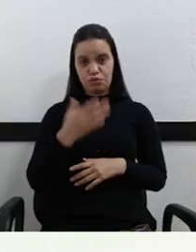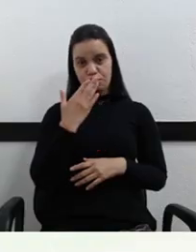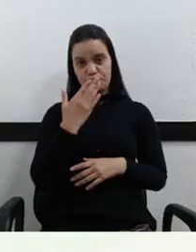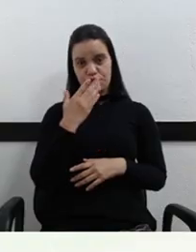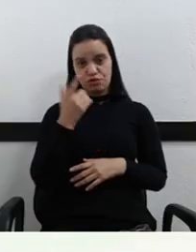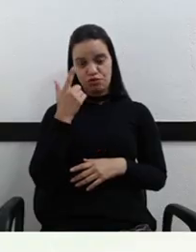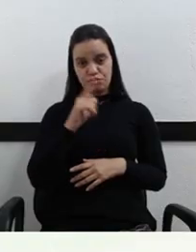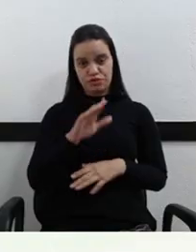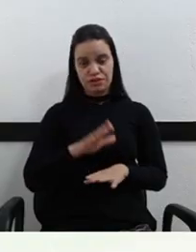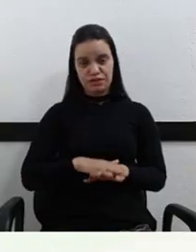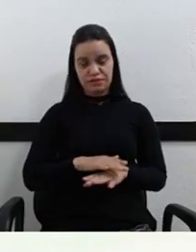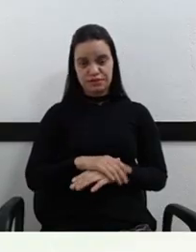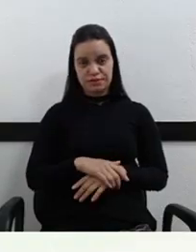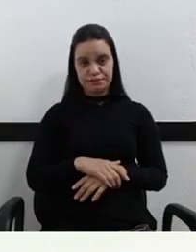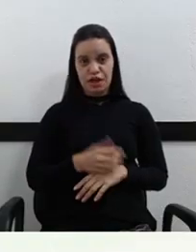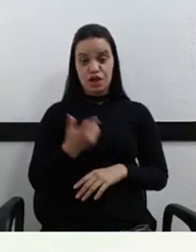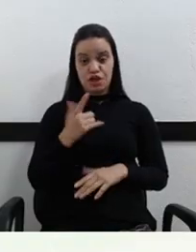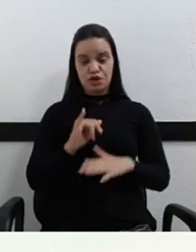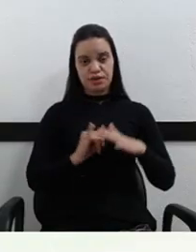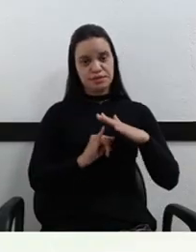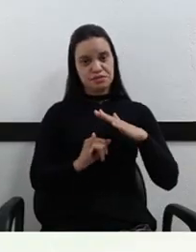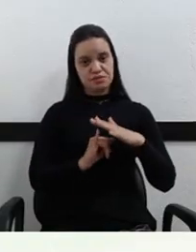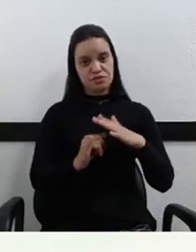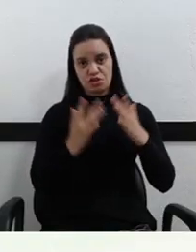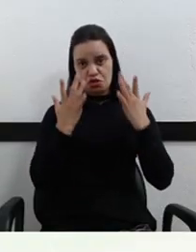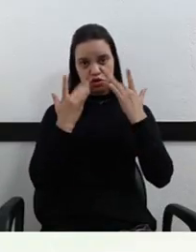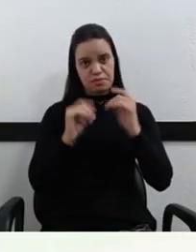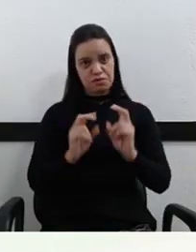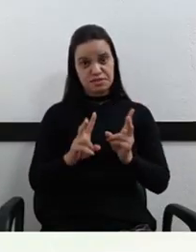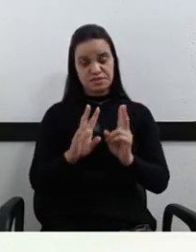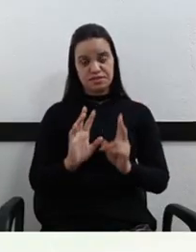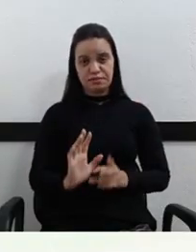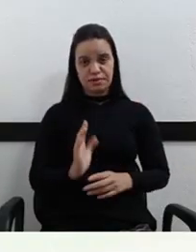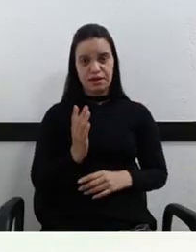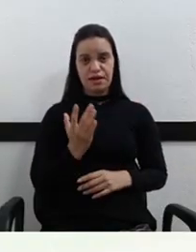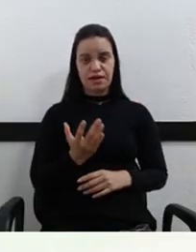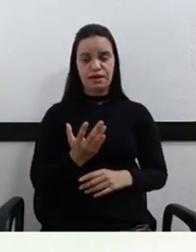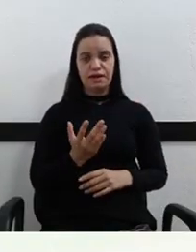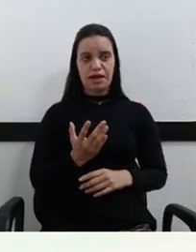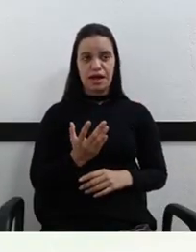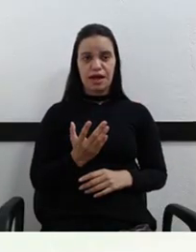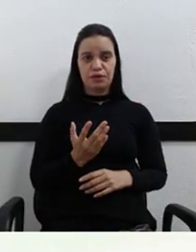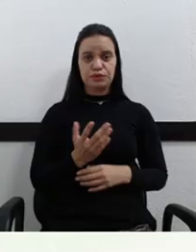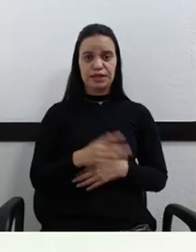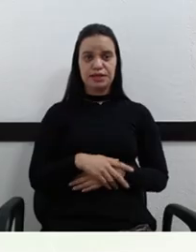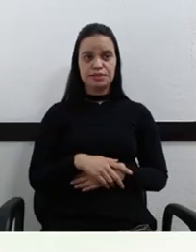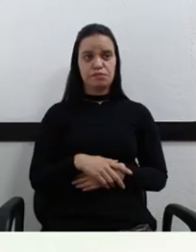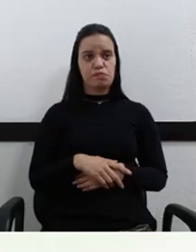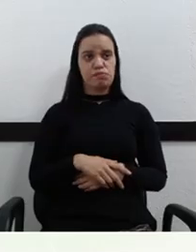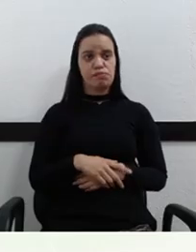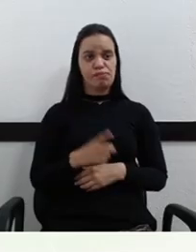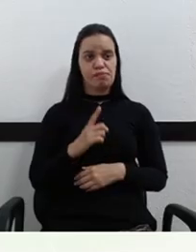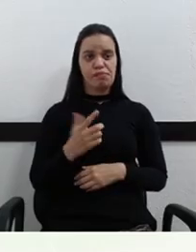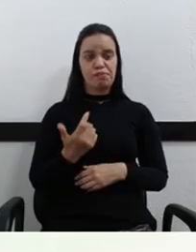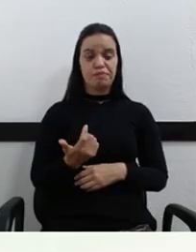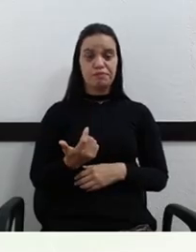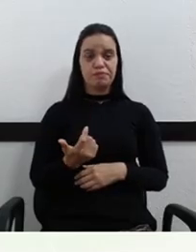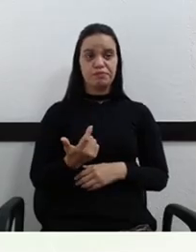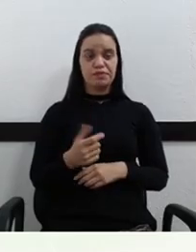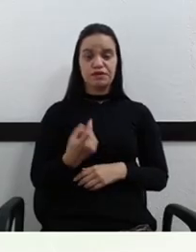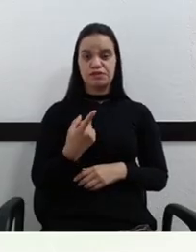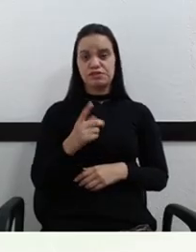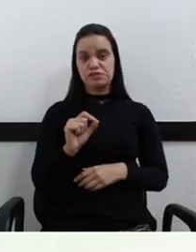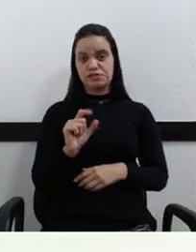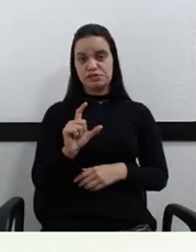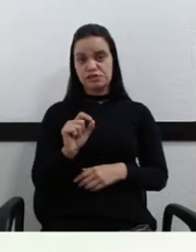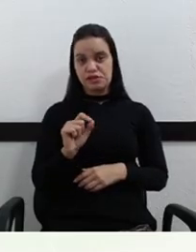Além disso, em outras instituições é comum que isso aconteça, os outros membros das outras instituições fazem os pedidos de indeferimento de 10